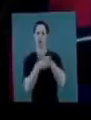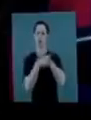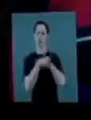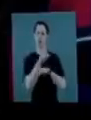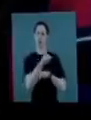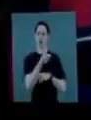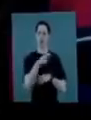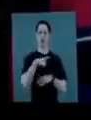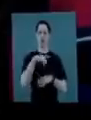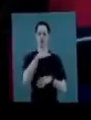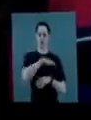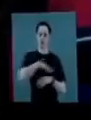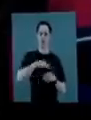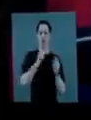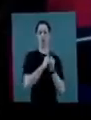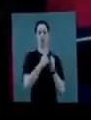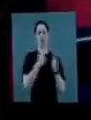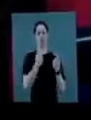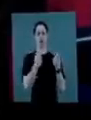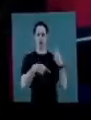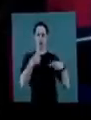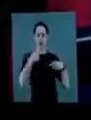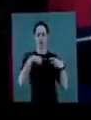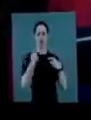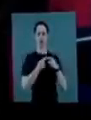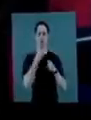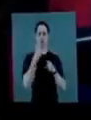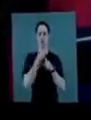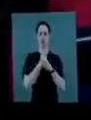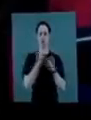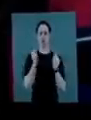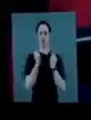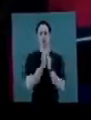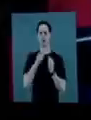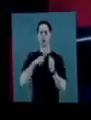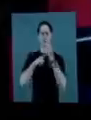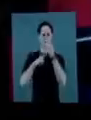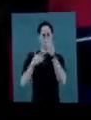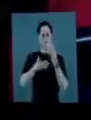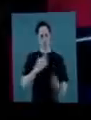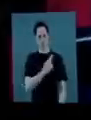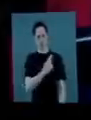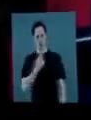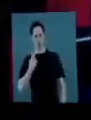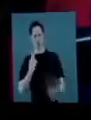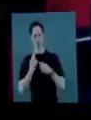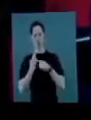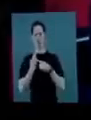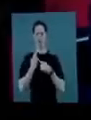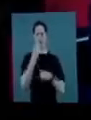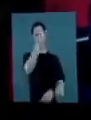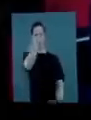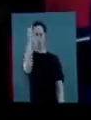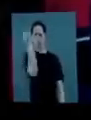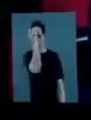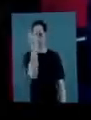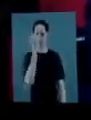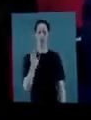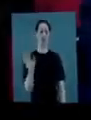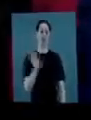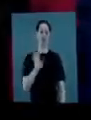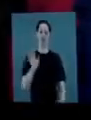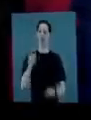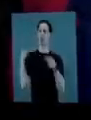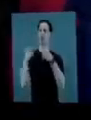entrei junto com Daniel Silveira e sem precisar me identificar Não sujaria o meu nome e a minha honra compactuando com essa missão